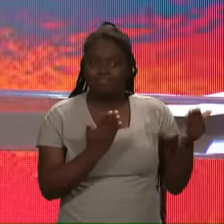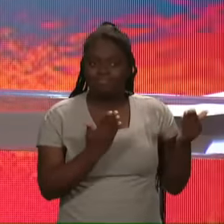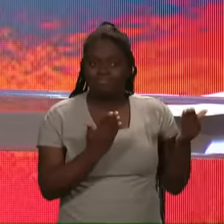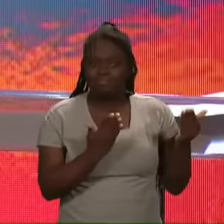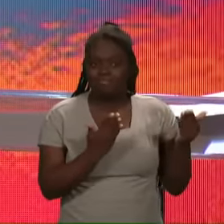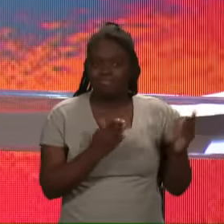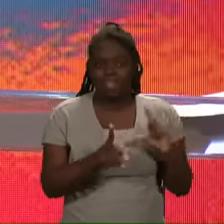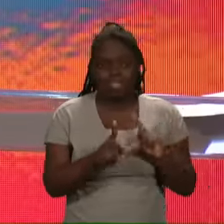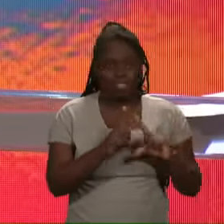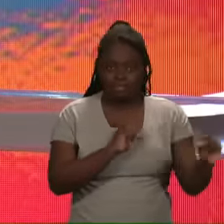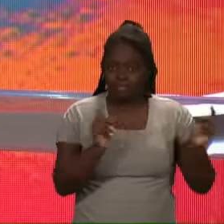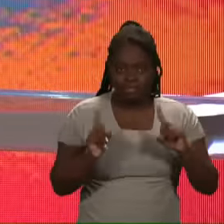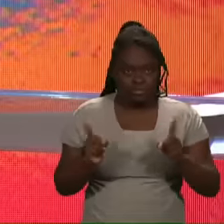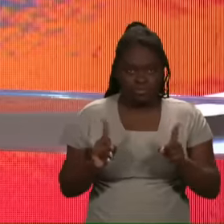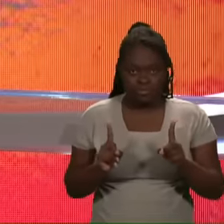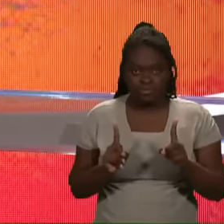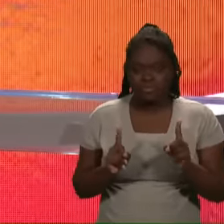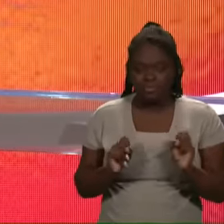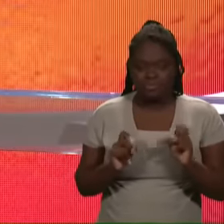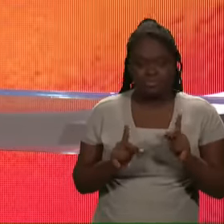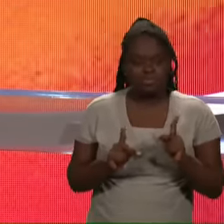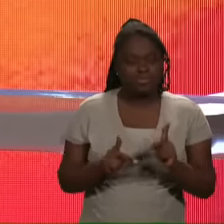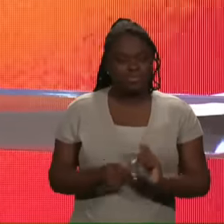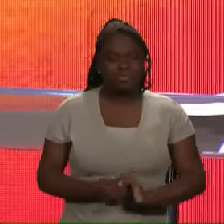não saia.